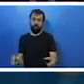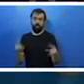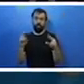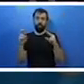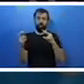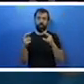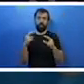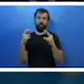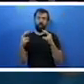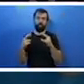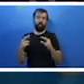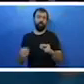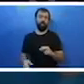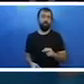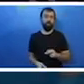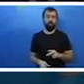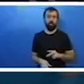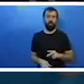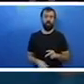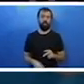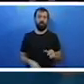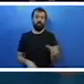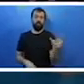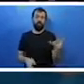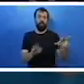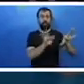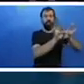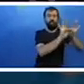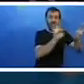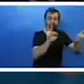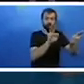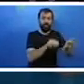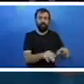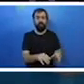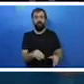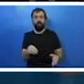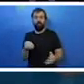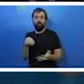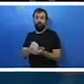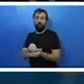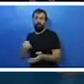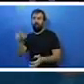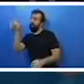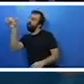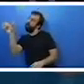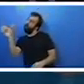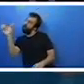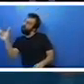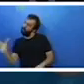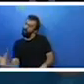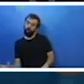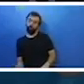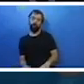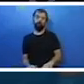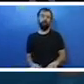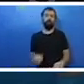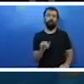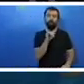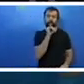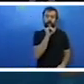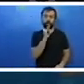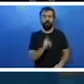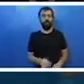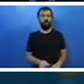frases que se completam com a outra coluna. Então, por exemplo, a cobrança de impostos